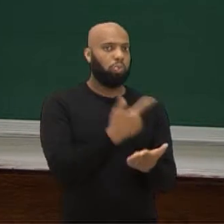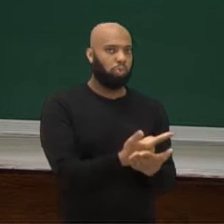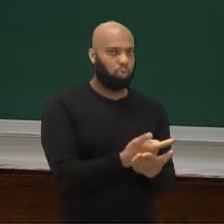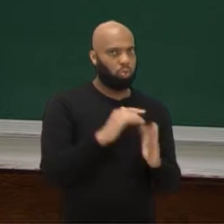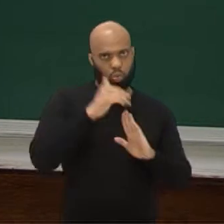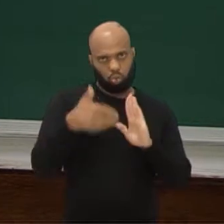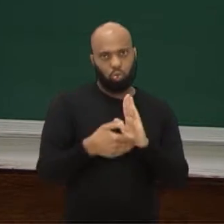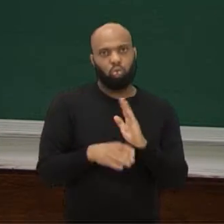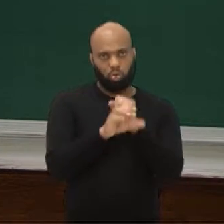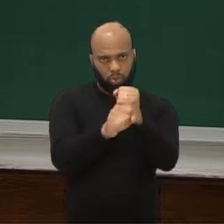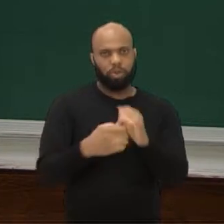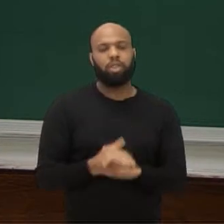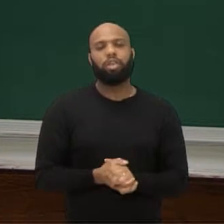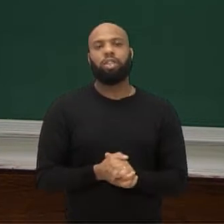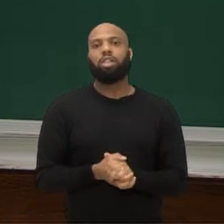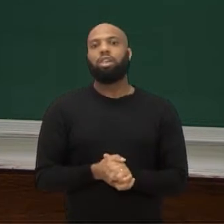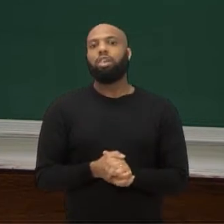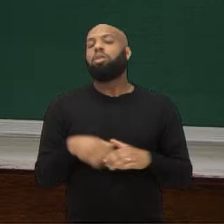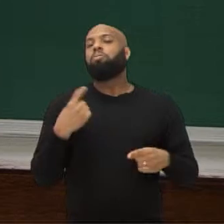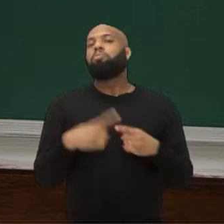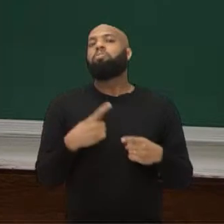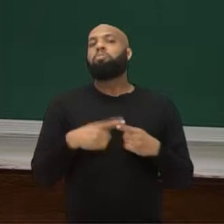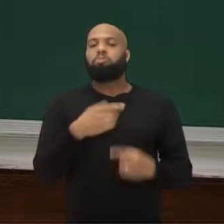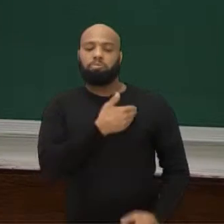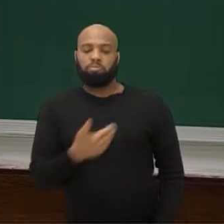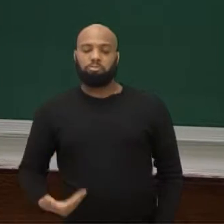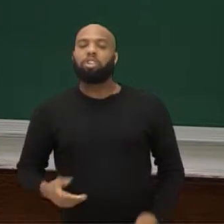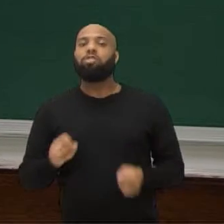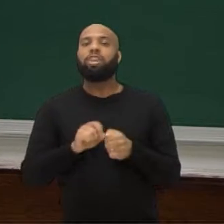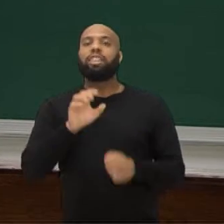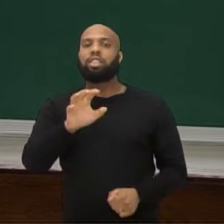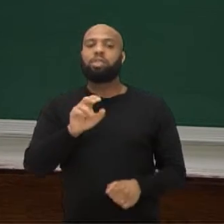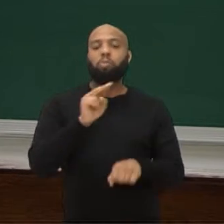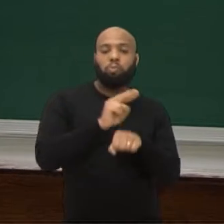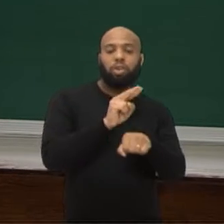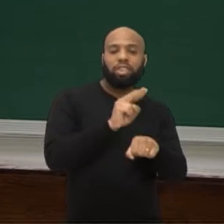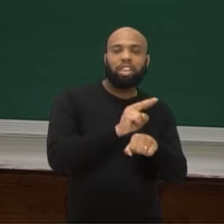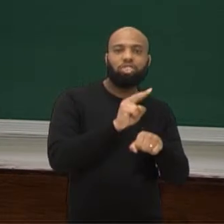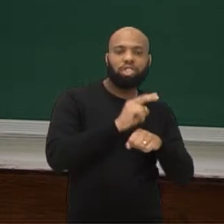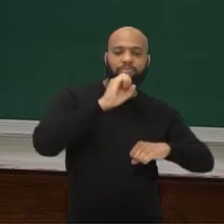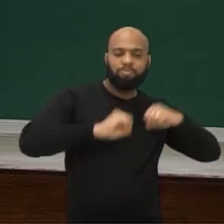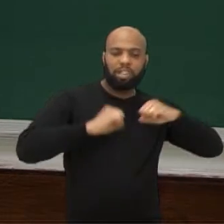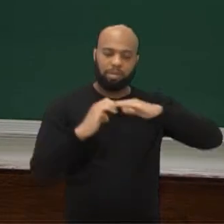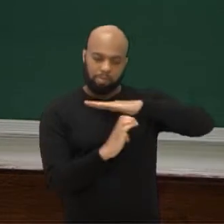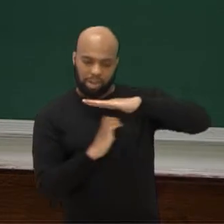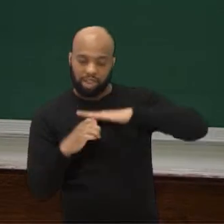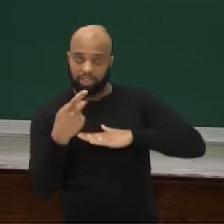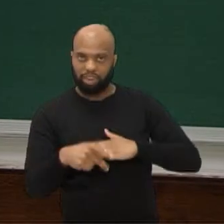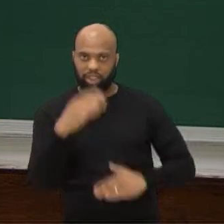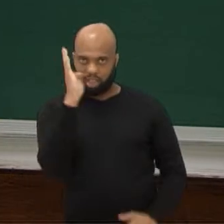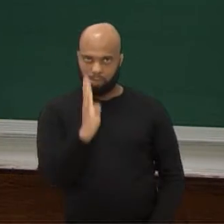como um todo. E por que o governo faz isso? Para proteger o fabricante do próprio país.